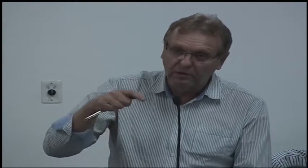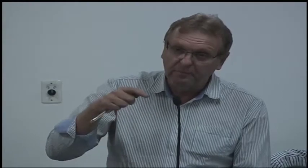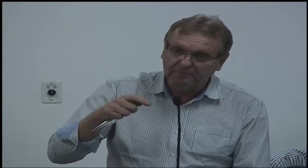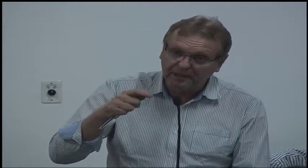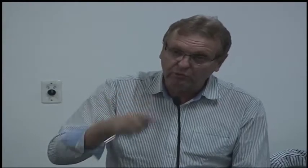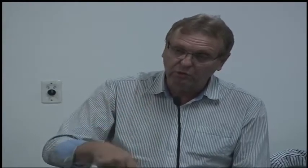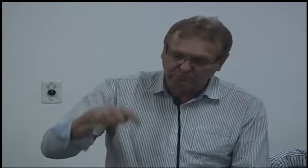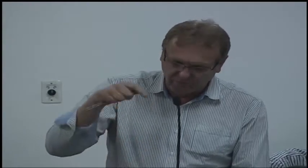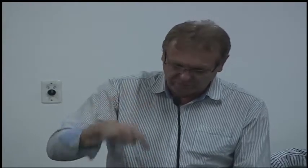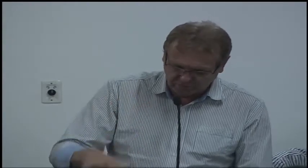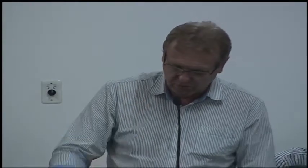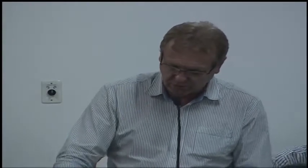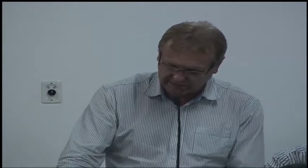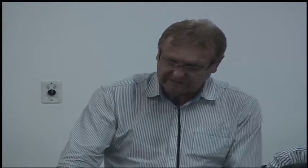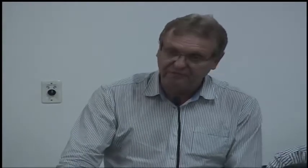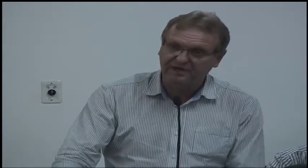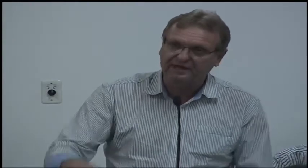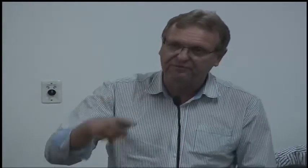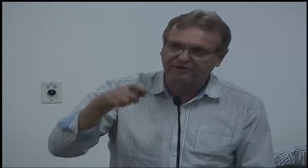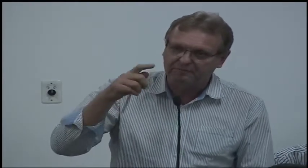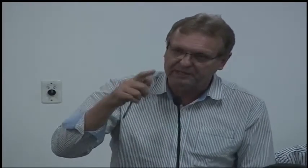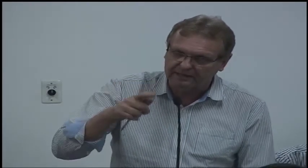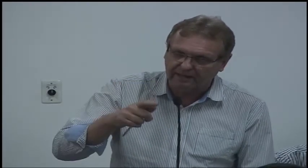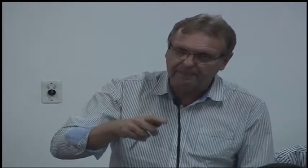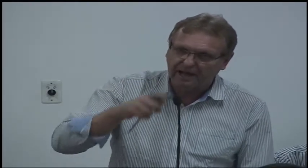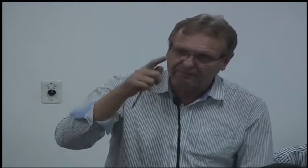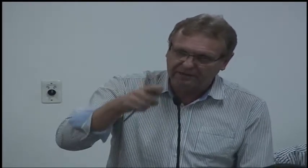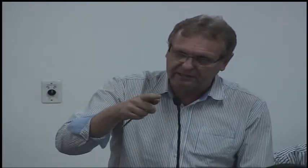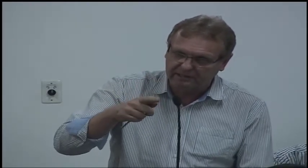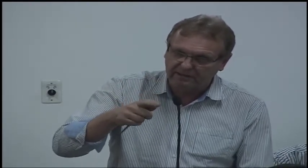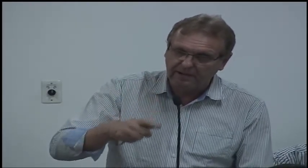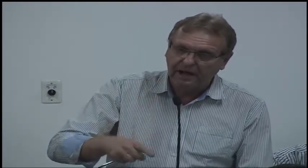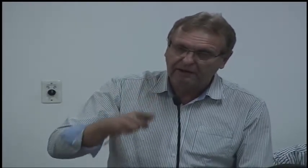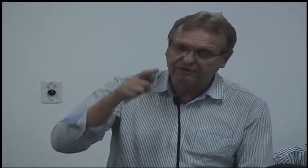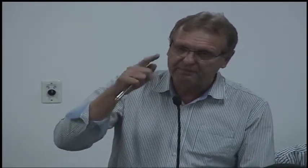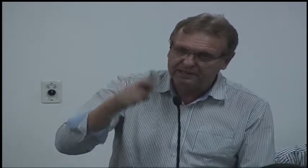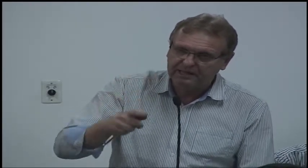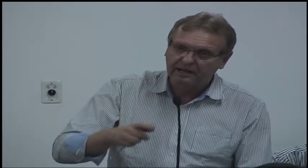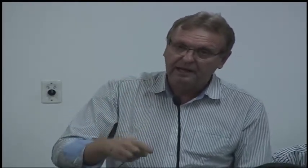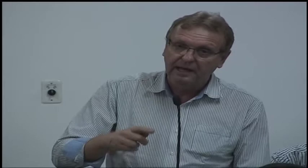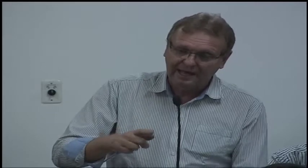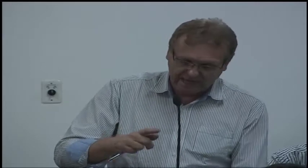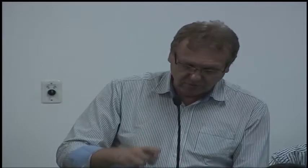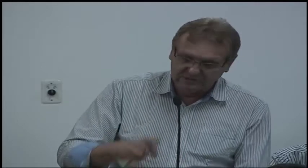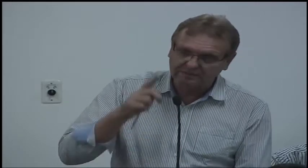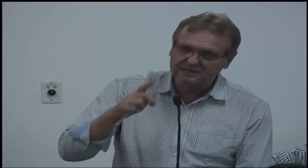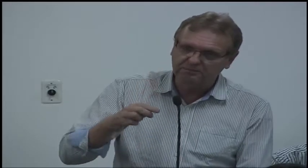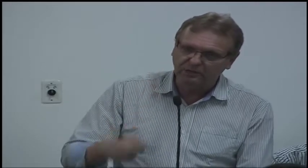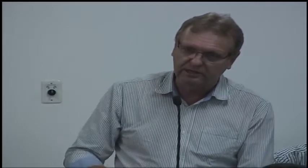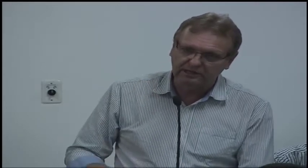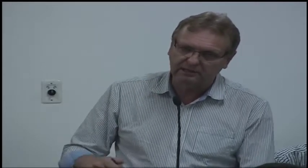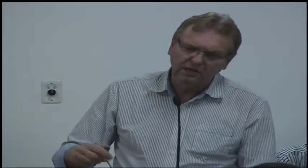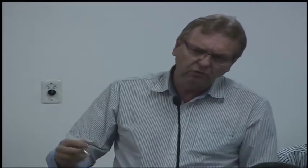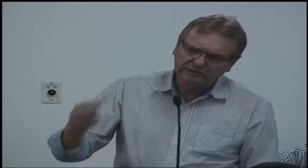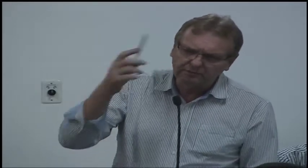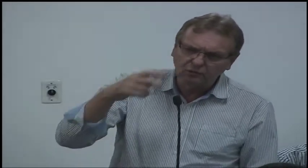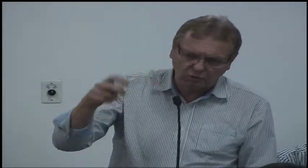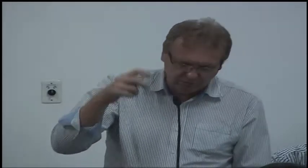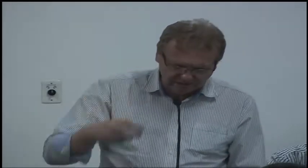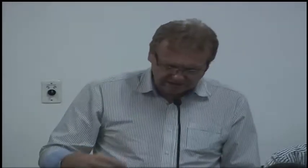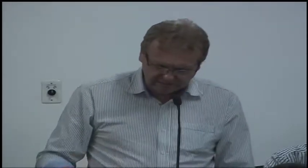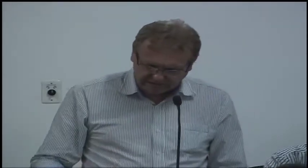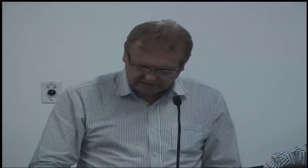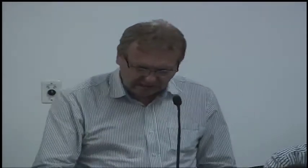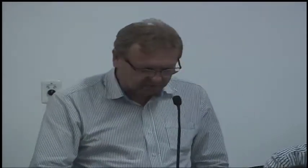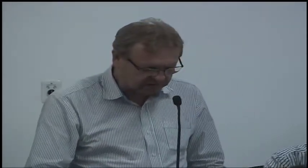pelo que o povo e colocou aqui defender a família a família a família é a coisa mais importante o tempo do